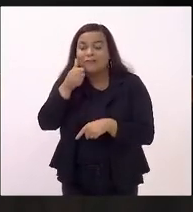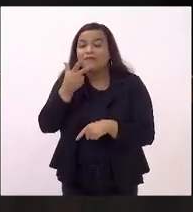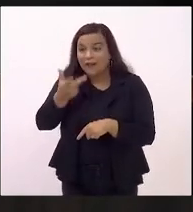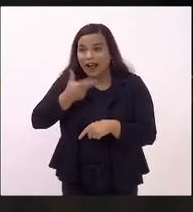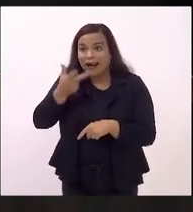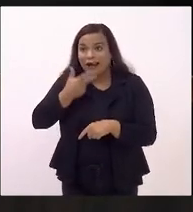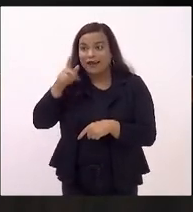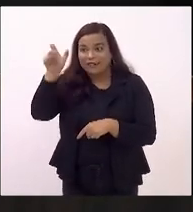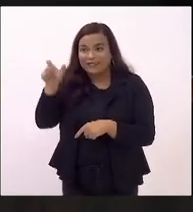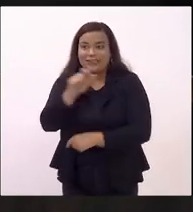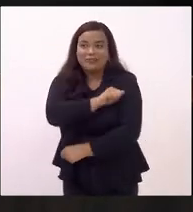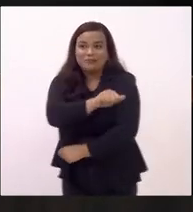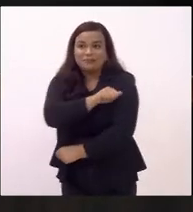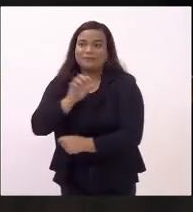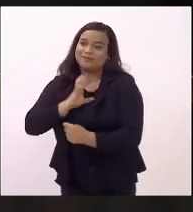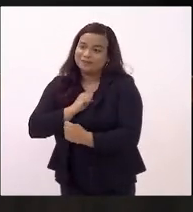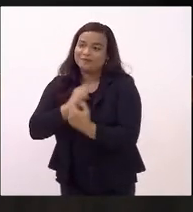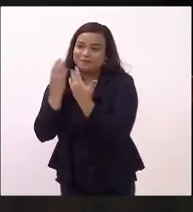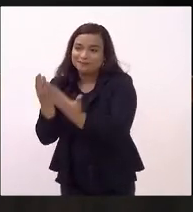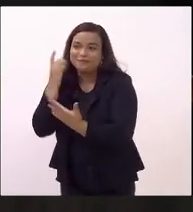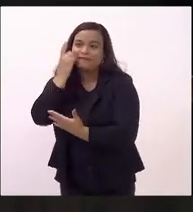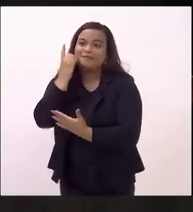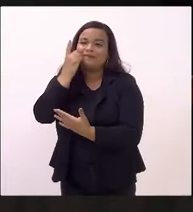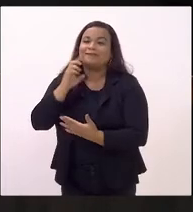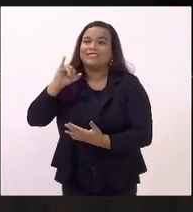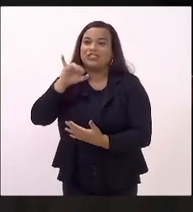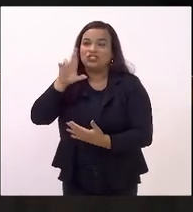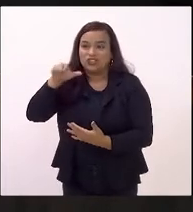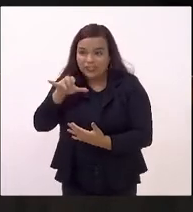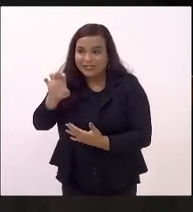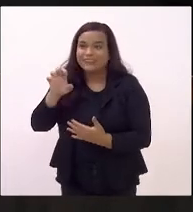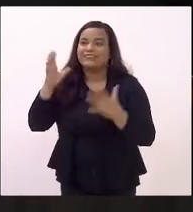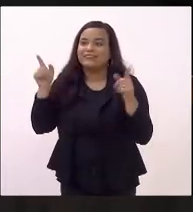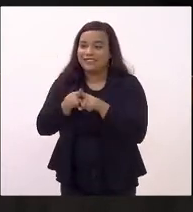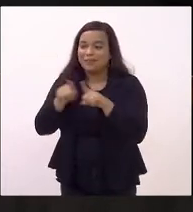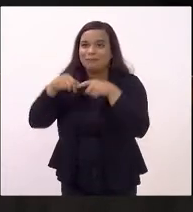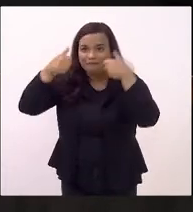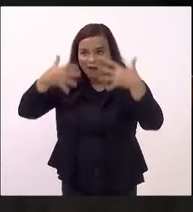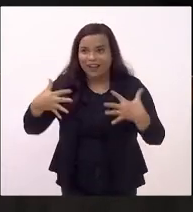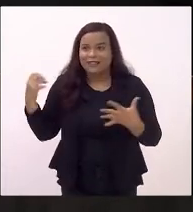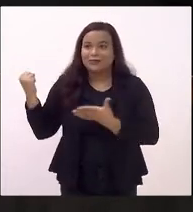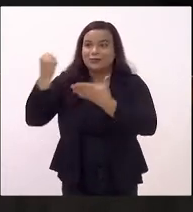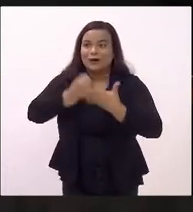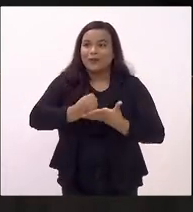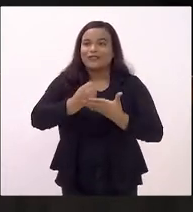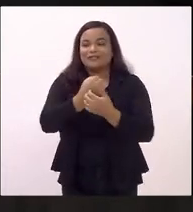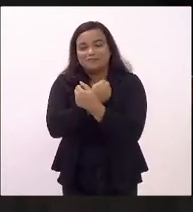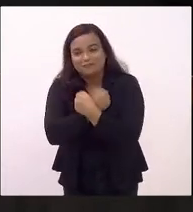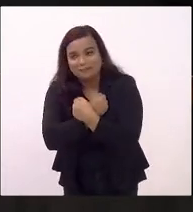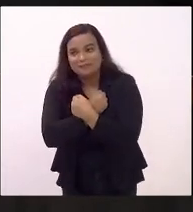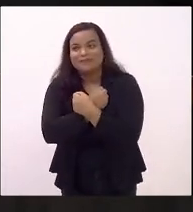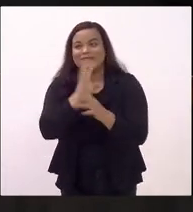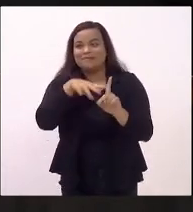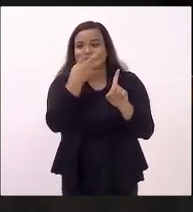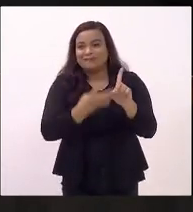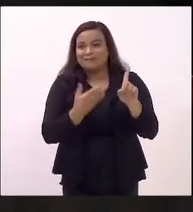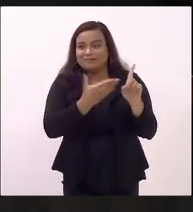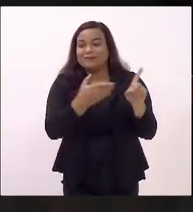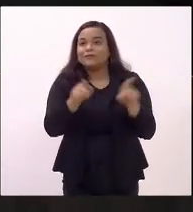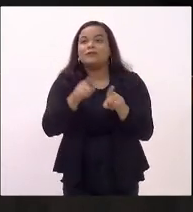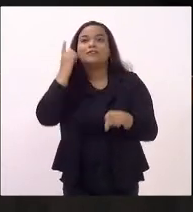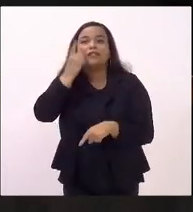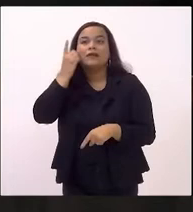deputada enfermeira Rejane, e também passou por aqui para trazer o seu abraço ao homenageado, a nossa querida